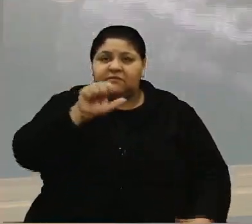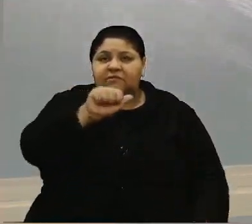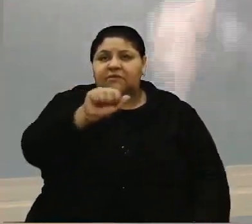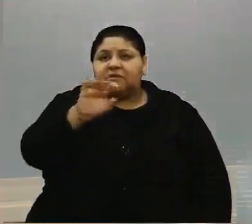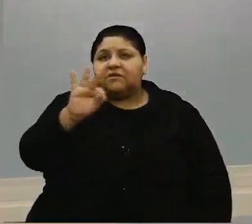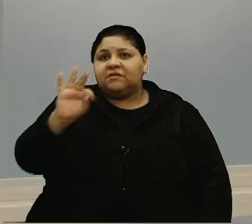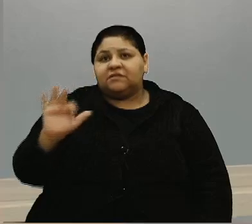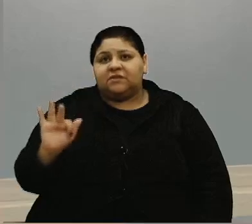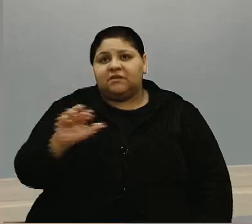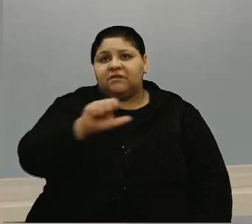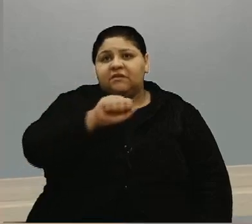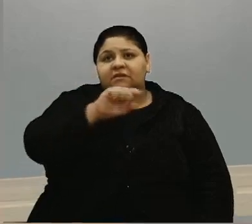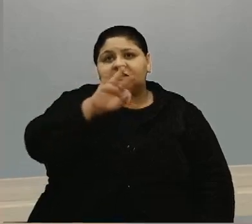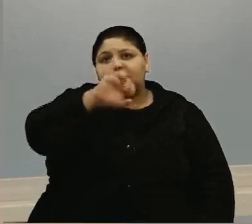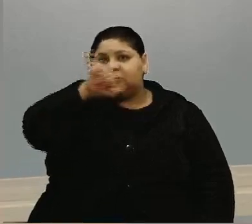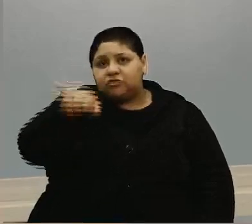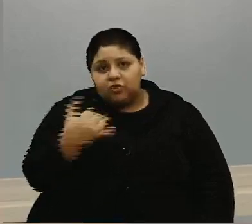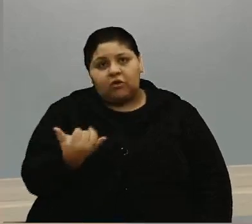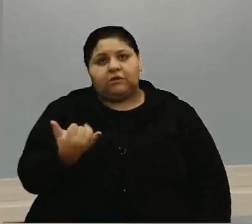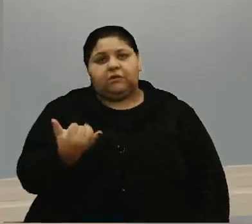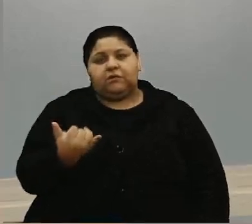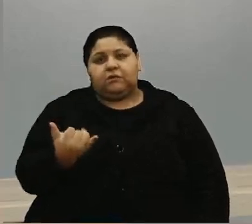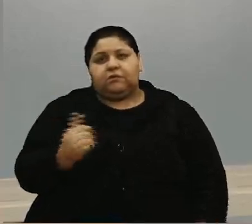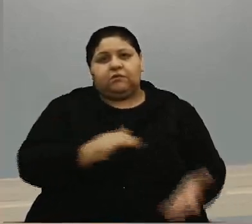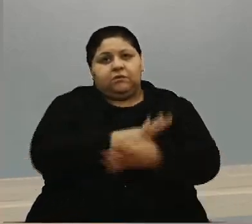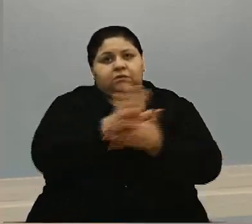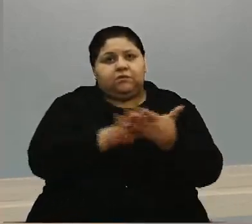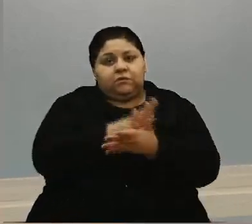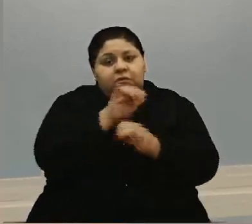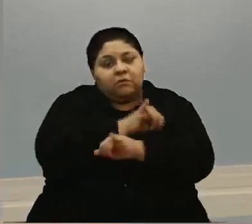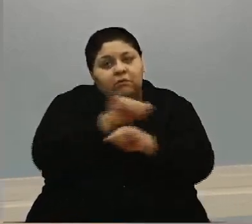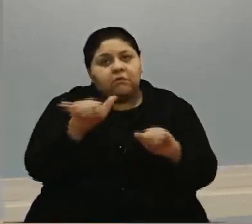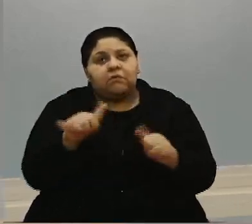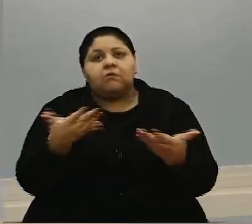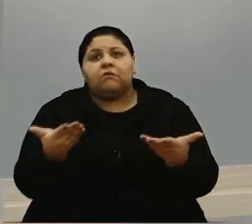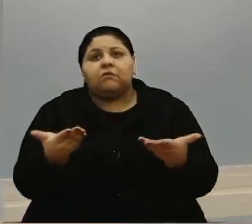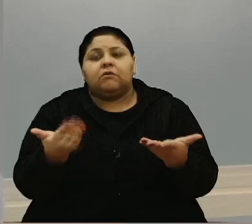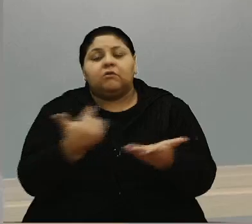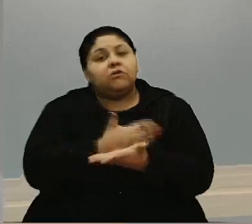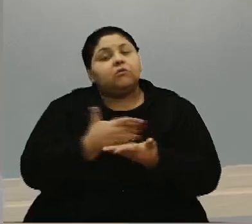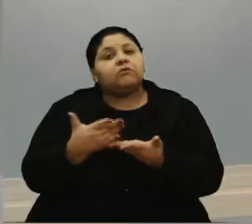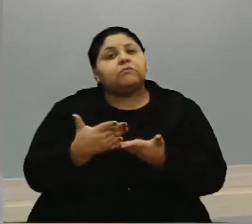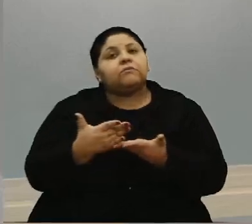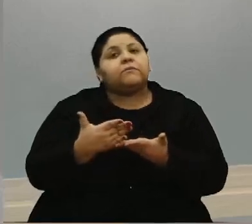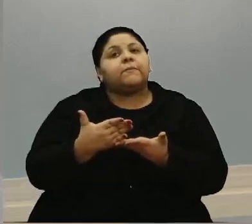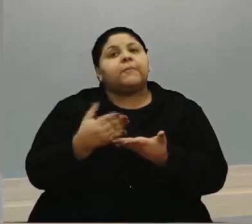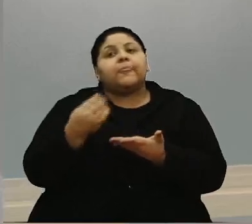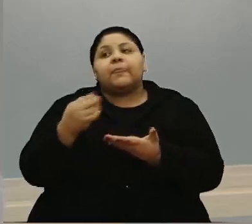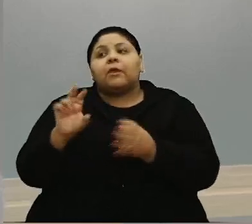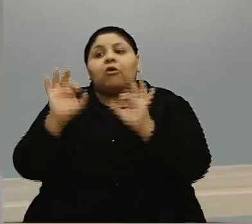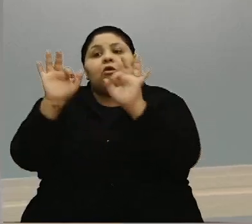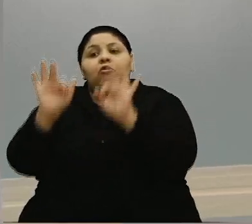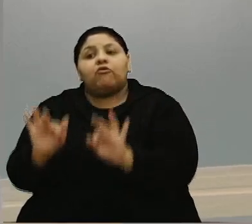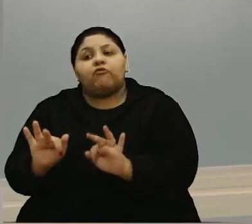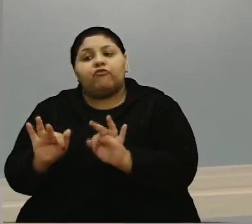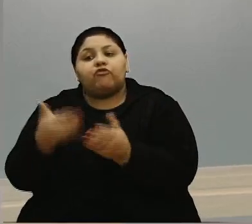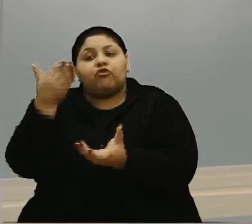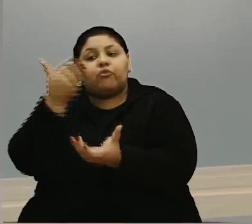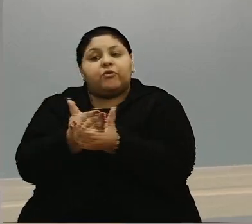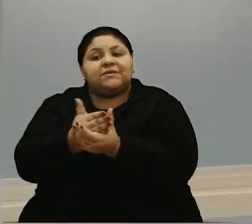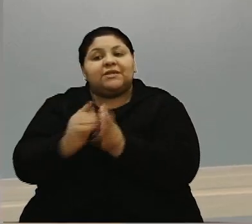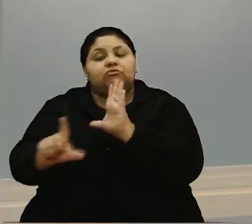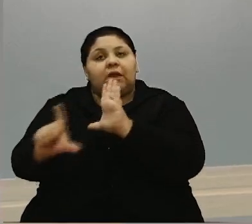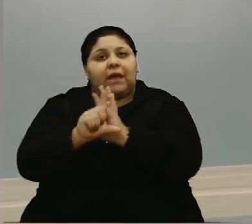STJ, pelo amor de Deus. Então, ninguém vai dizer que ele está entrando ou acabando com o devido processo